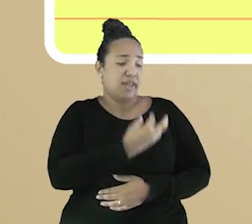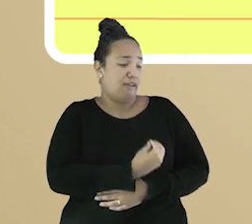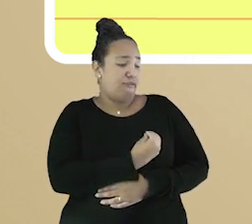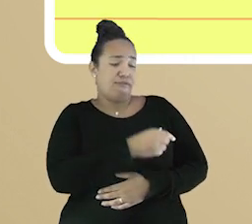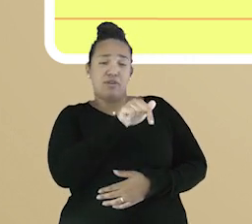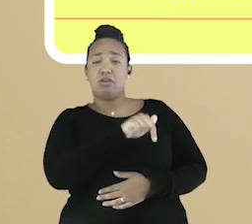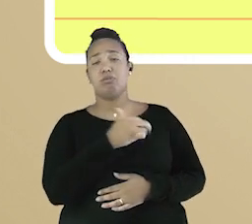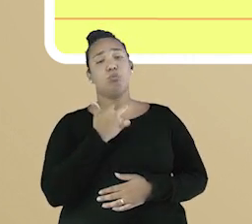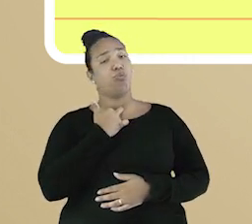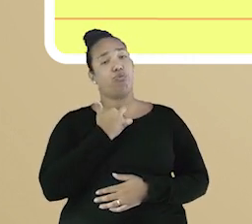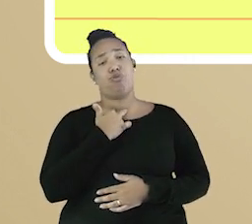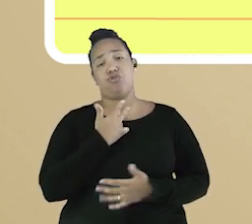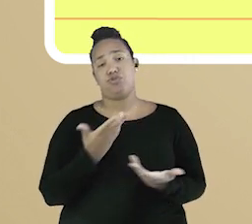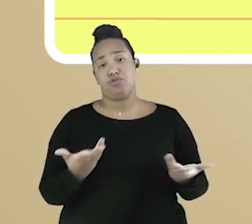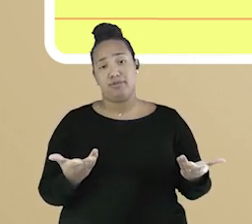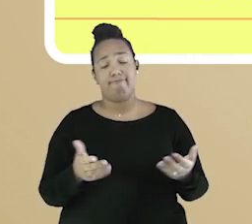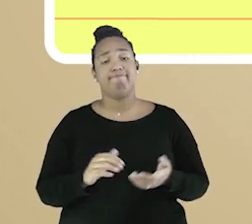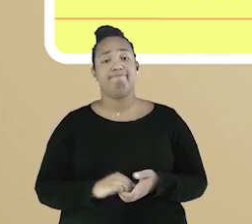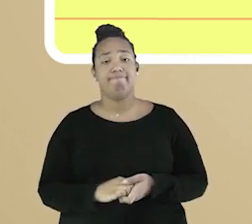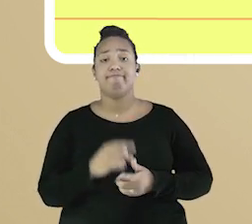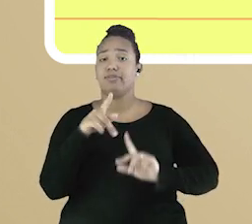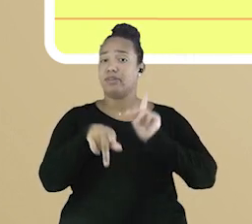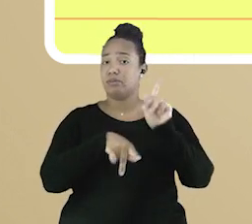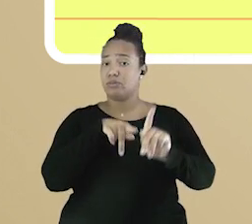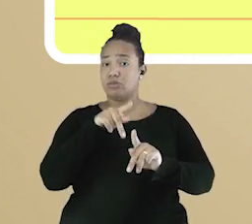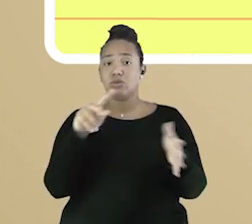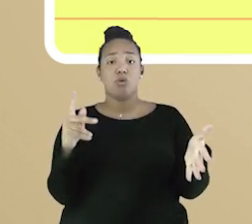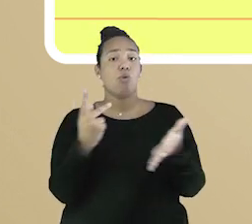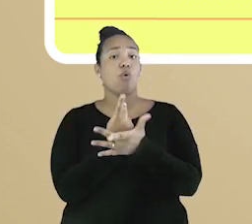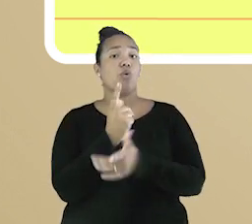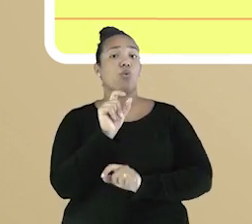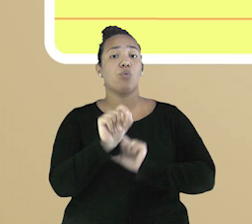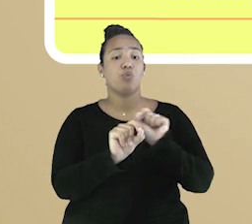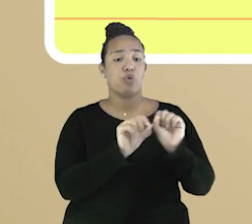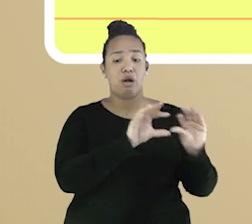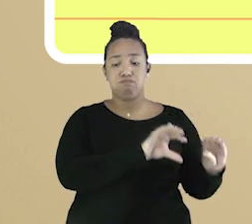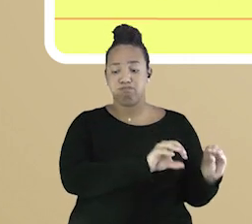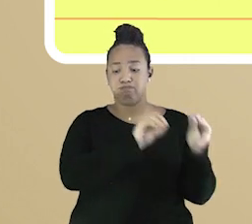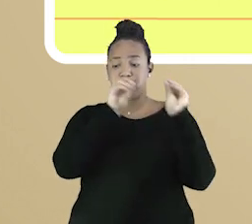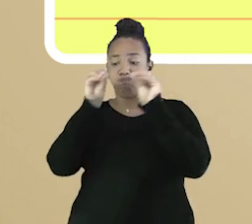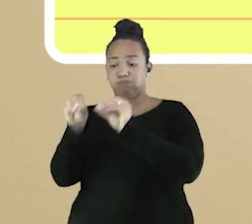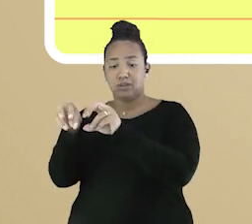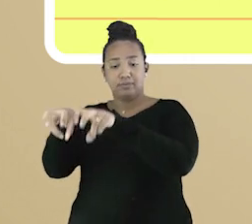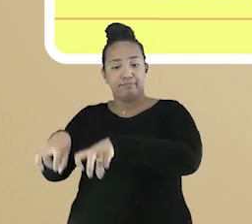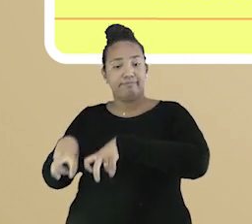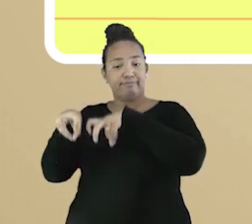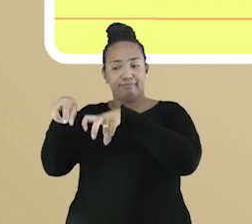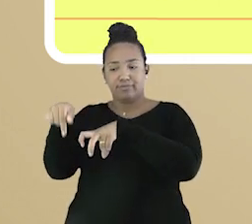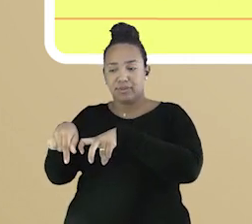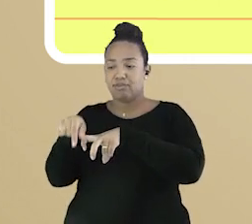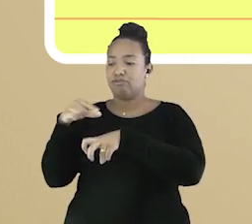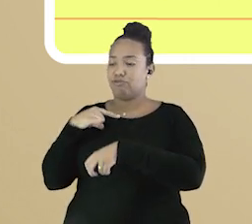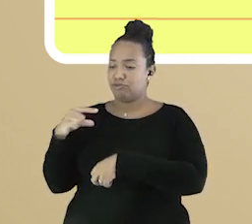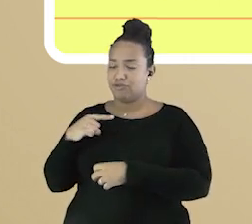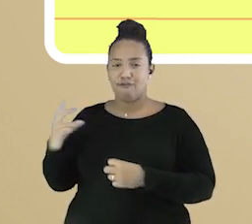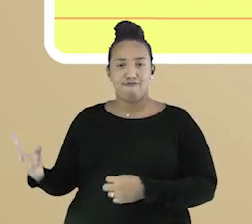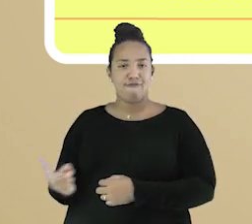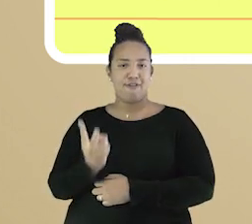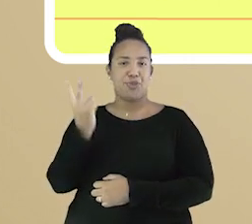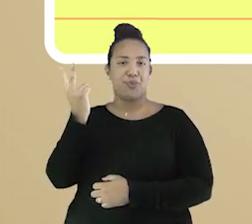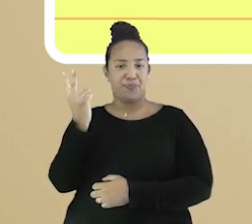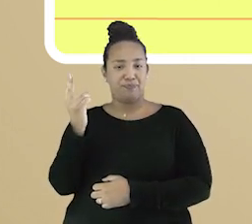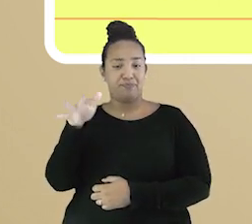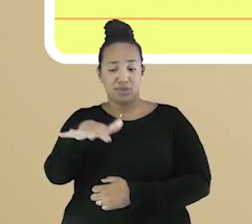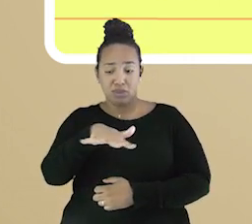viverem nelas. Então, a população passou a morar no campo, onde a terra tem um alto valor. E